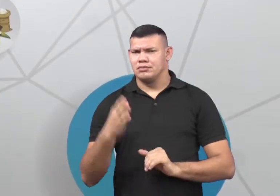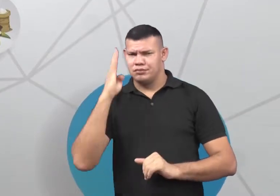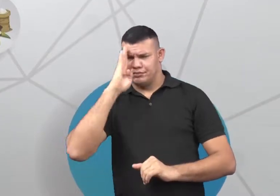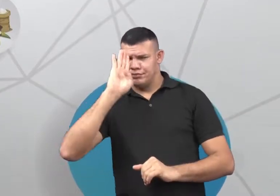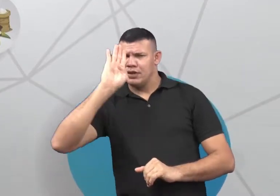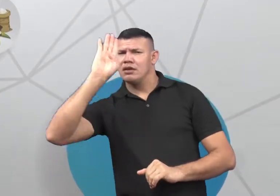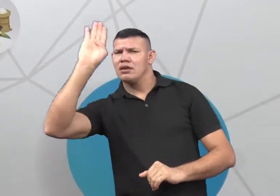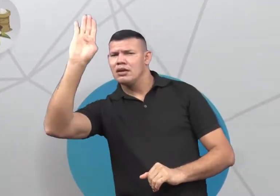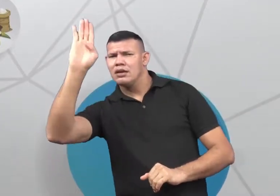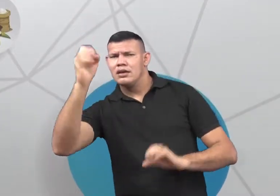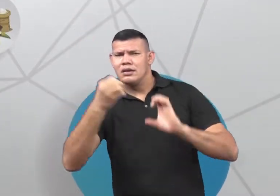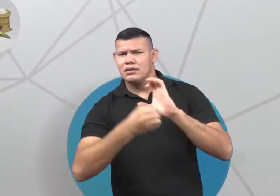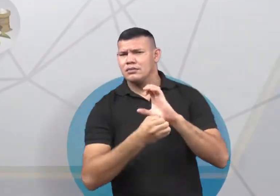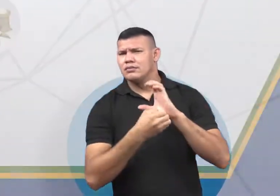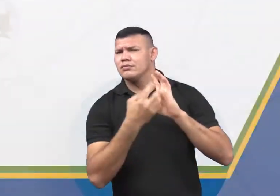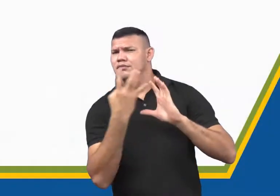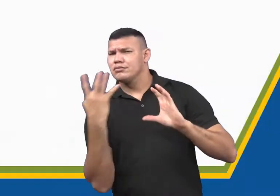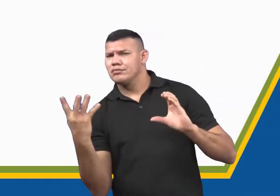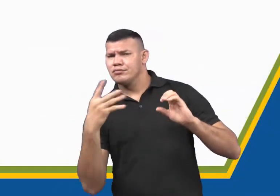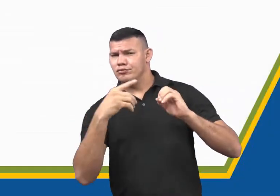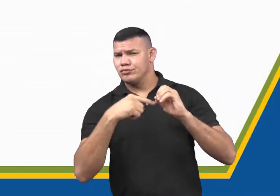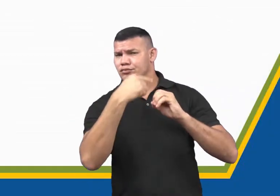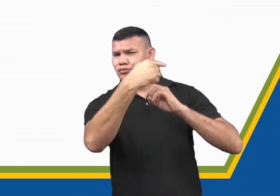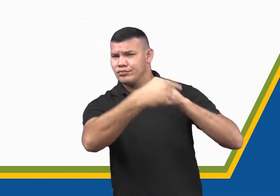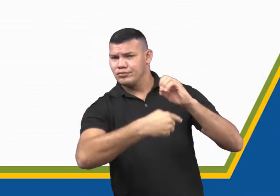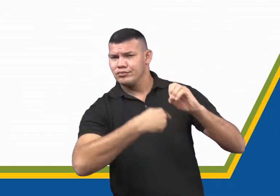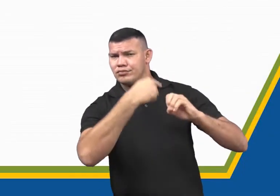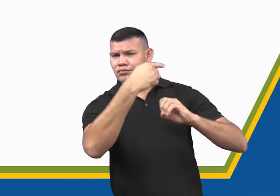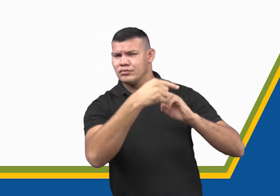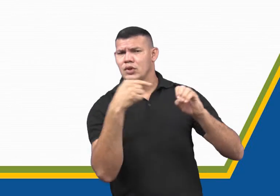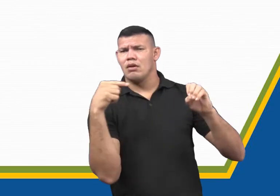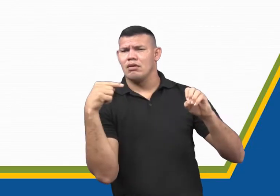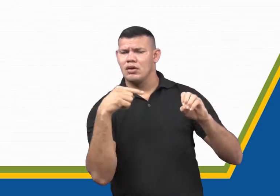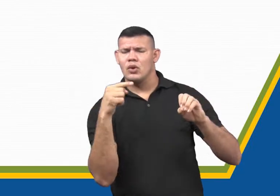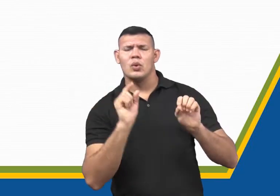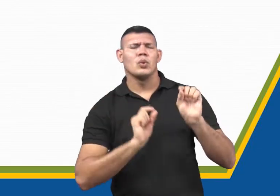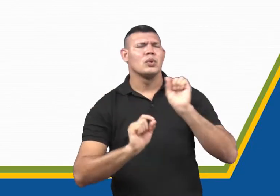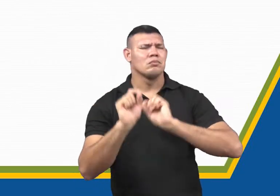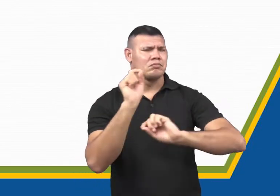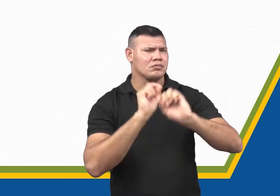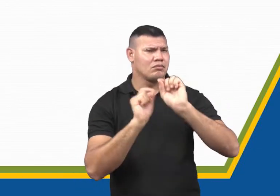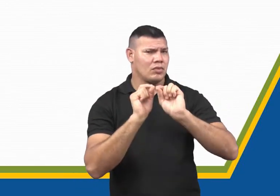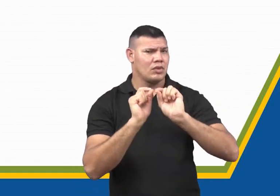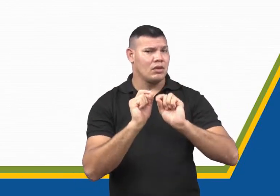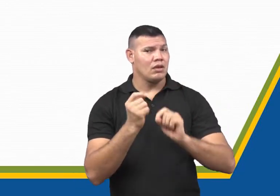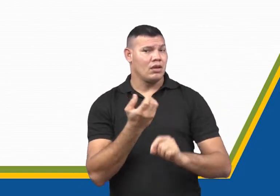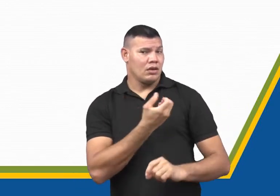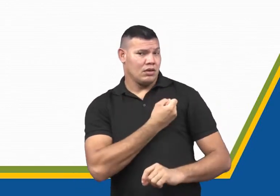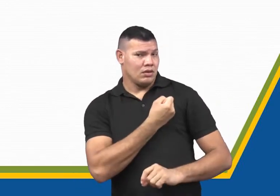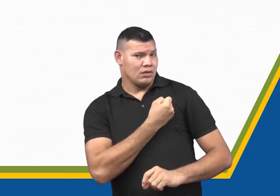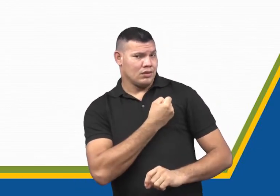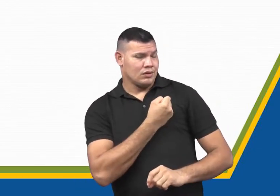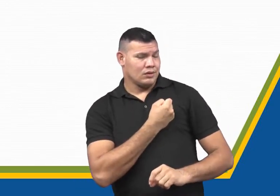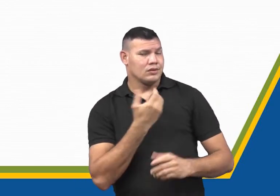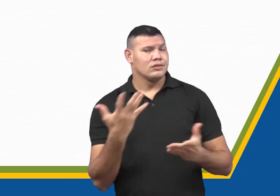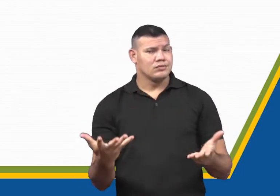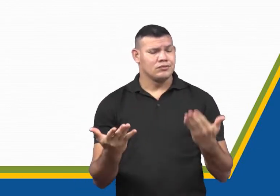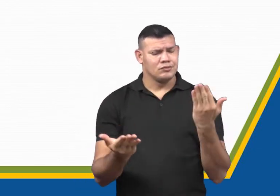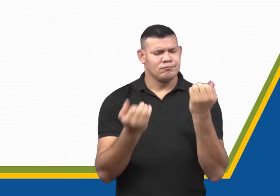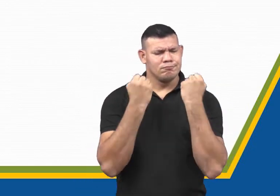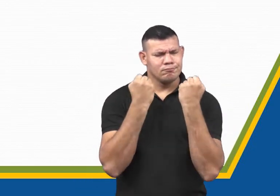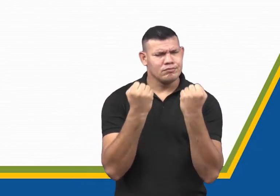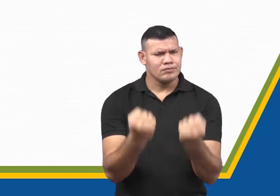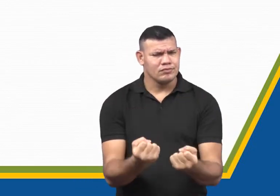gente utiliza para diferenciar um átomo do outro é o número atômico, que a gente pode representar pela letra Z. O